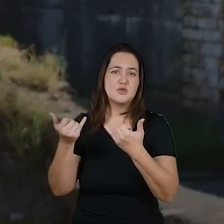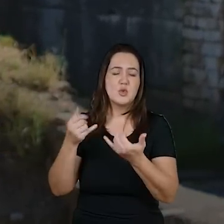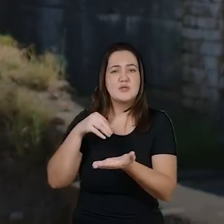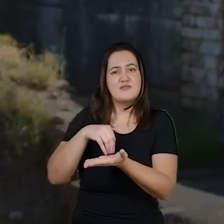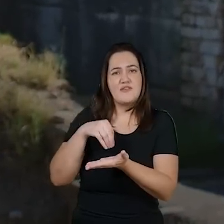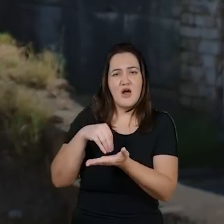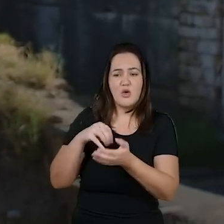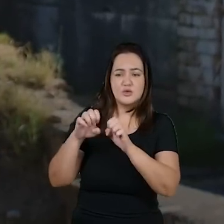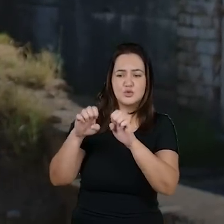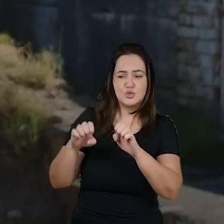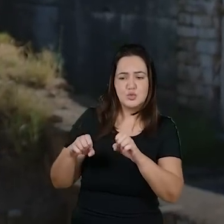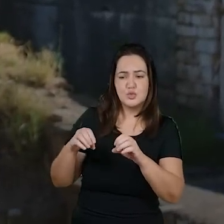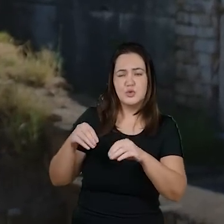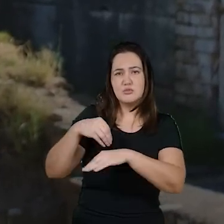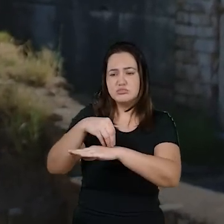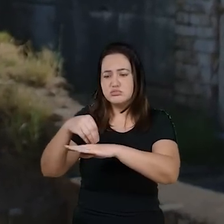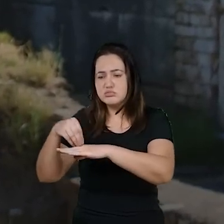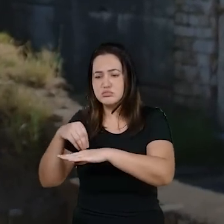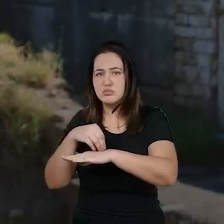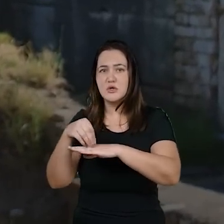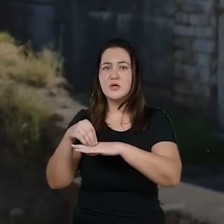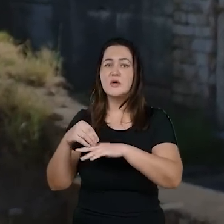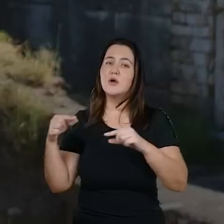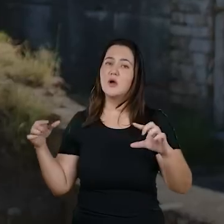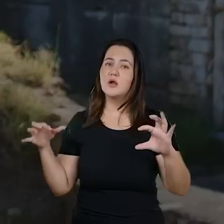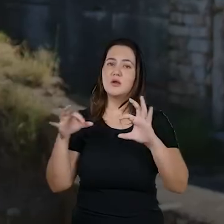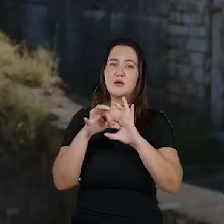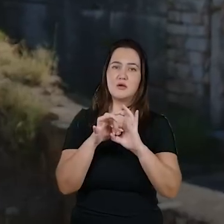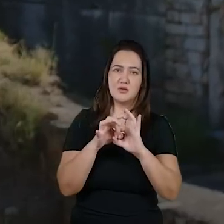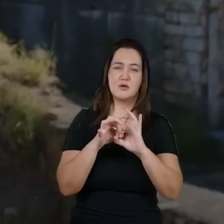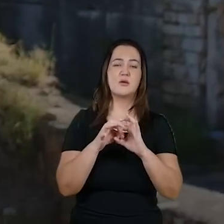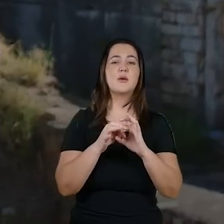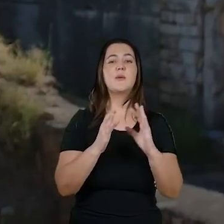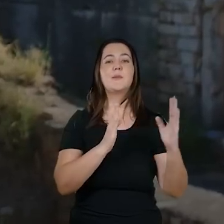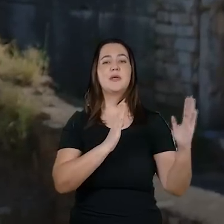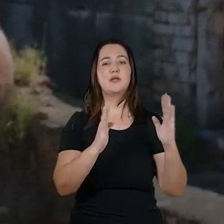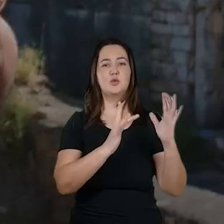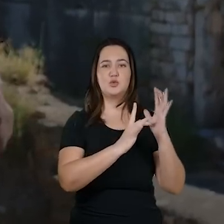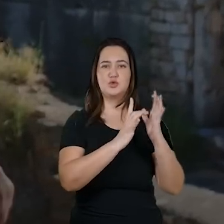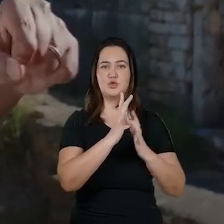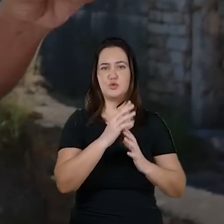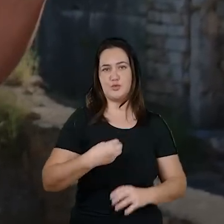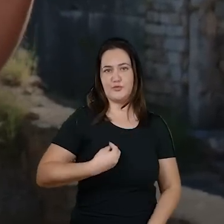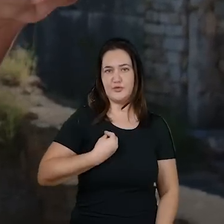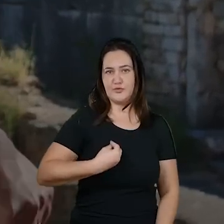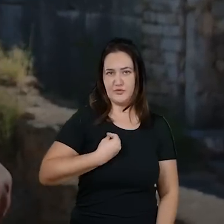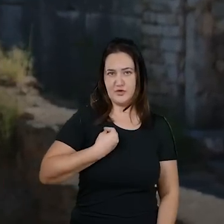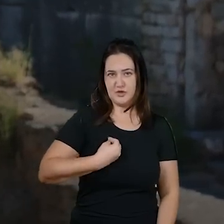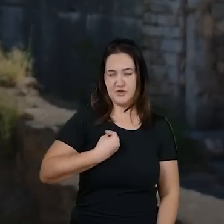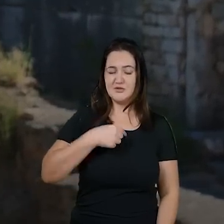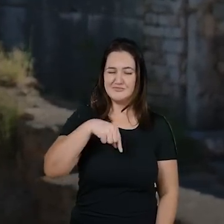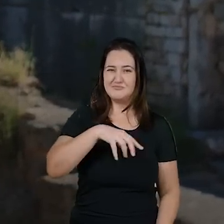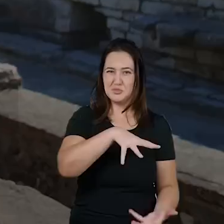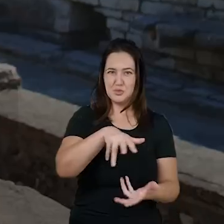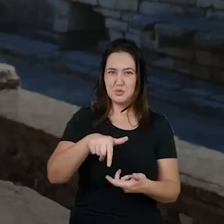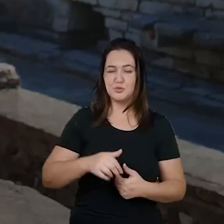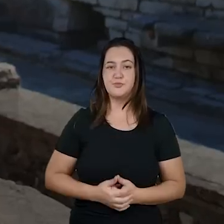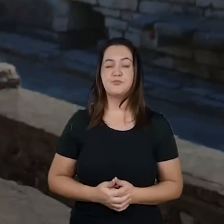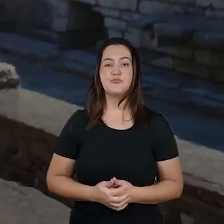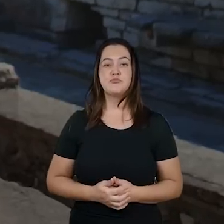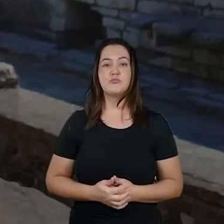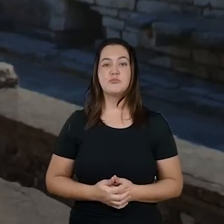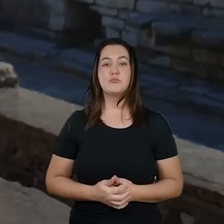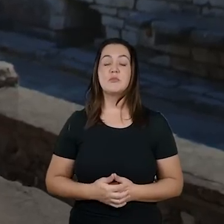estruturas que remetem às mesmas práticas e costumes da época em que Jesus e os apóstolos estiveram aqui nesse mundo.